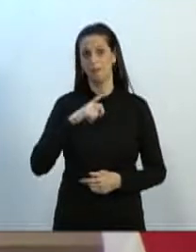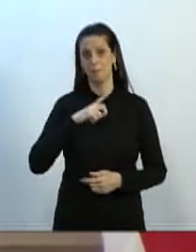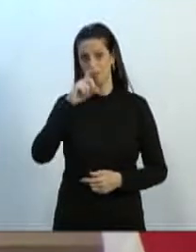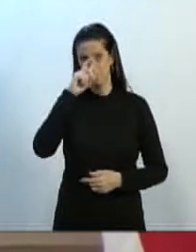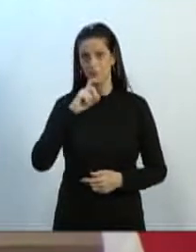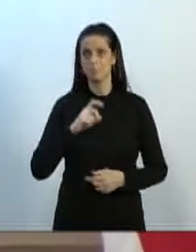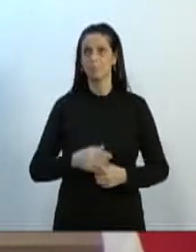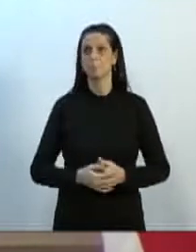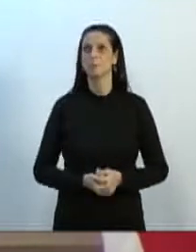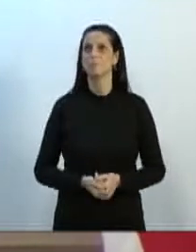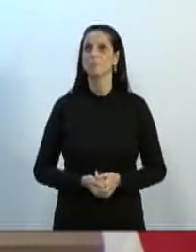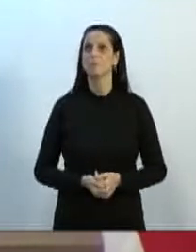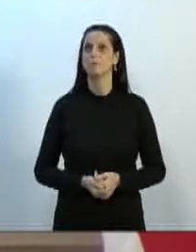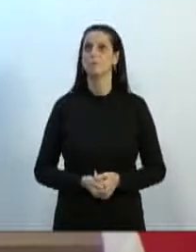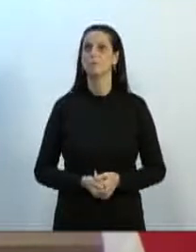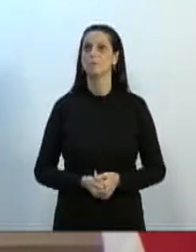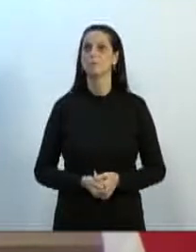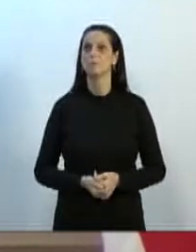Ari?